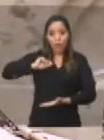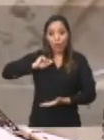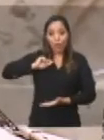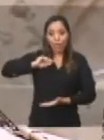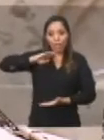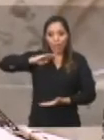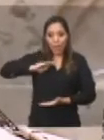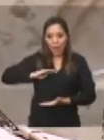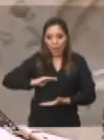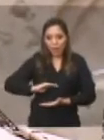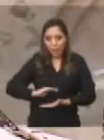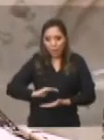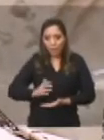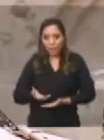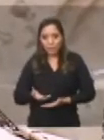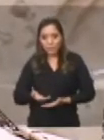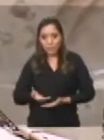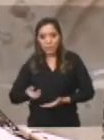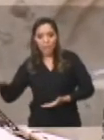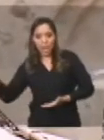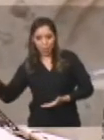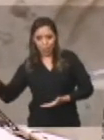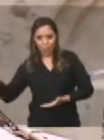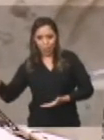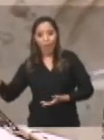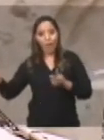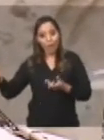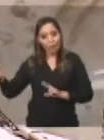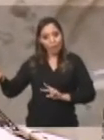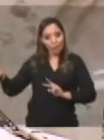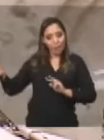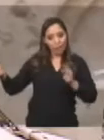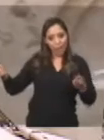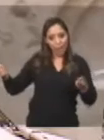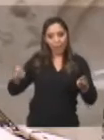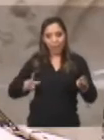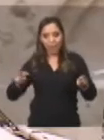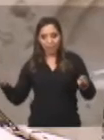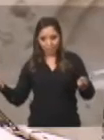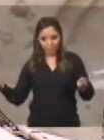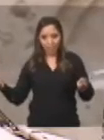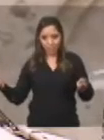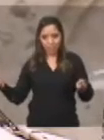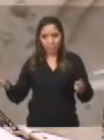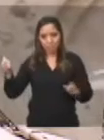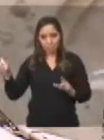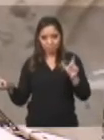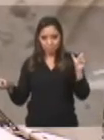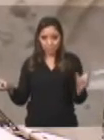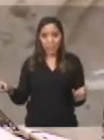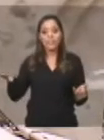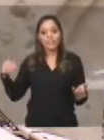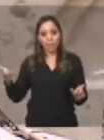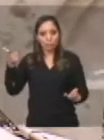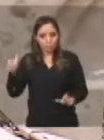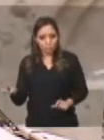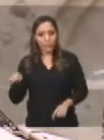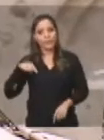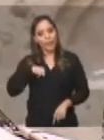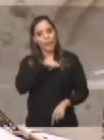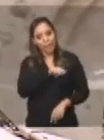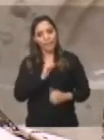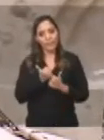sacada. Parte transferida para o réu e outra transferida para Mauro Sérgio Fatureto. Este, por sua vez, repita-se, assessor